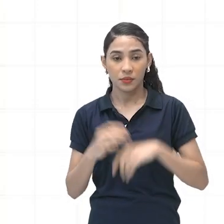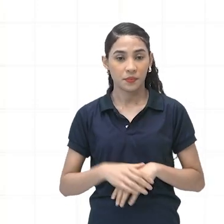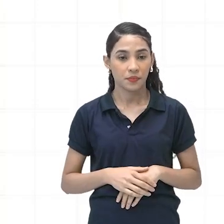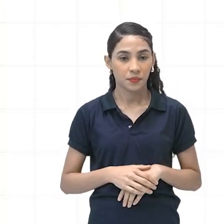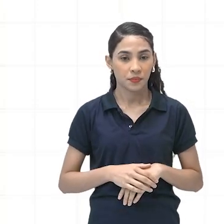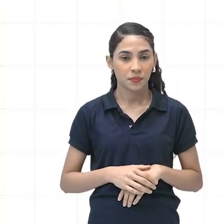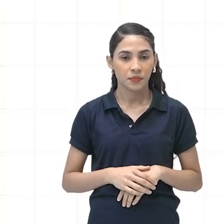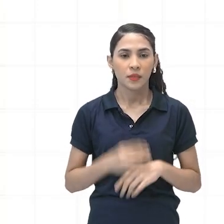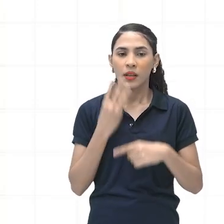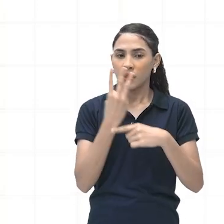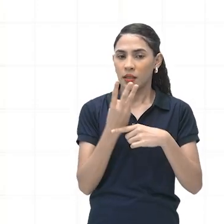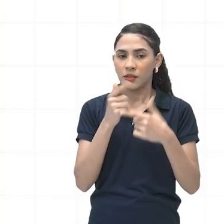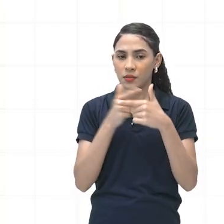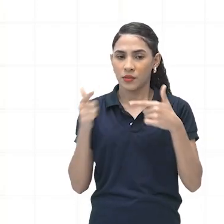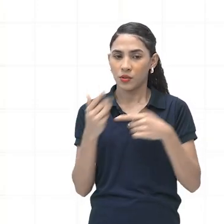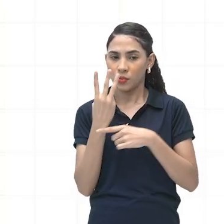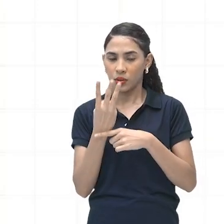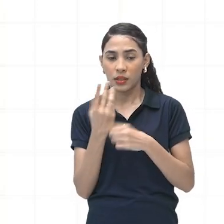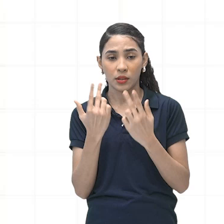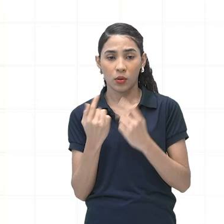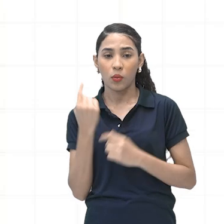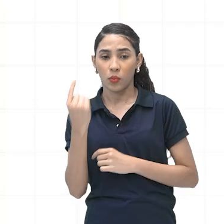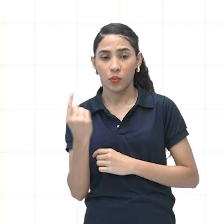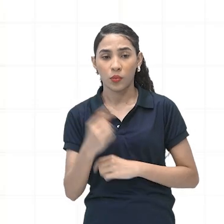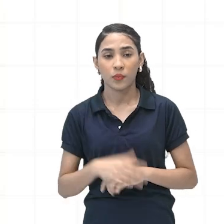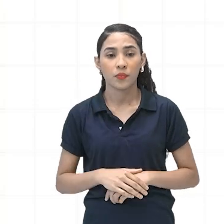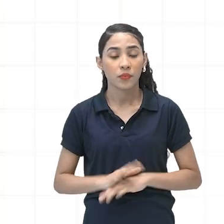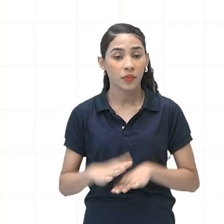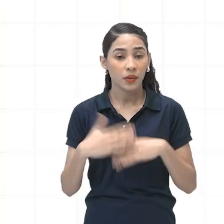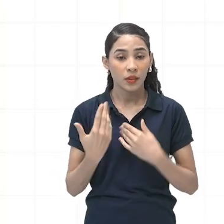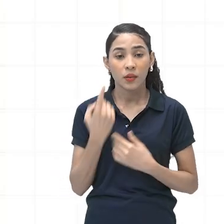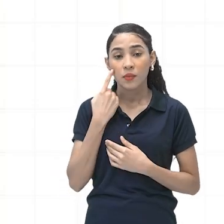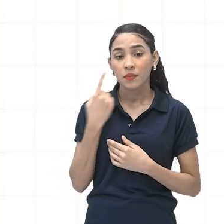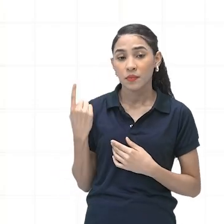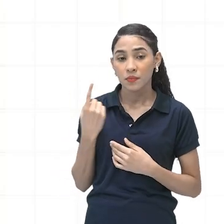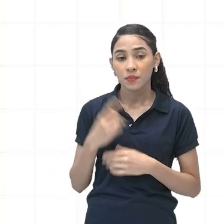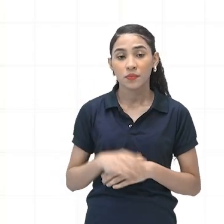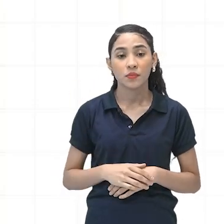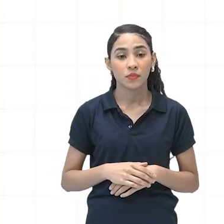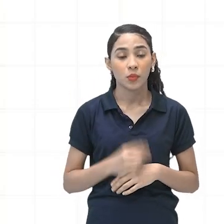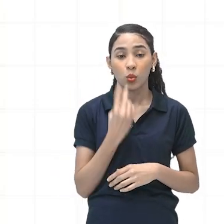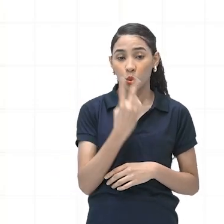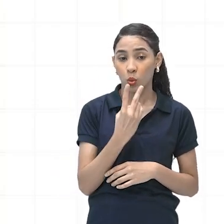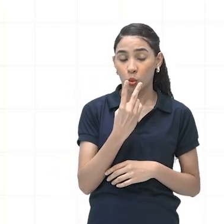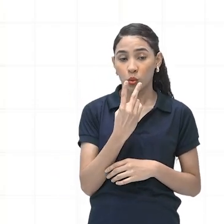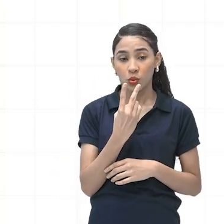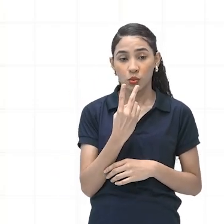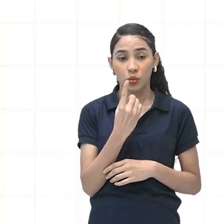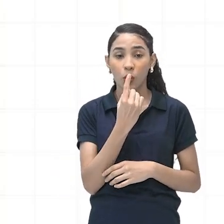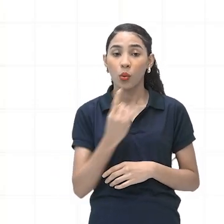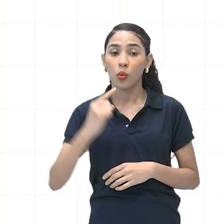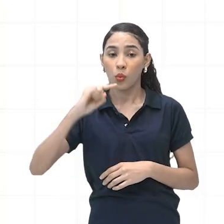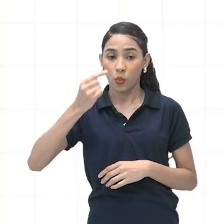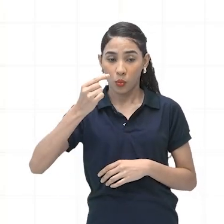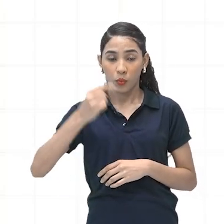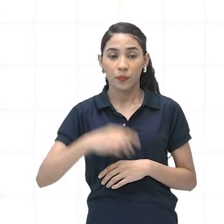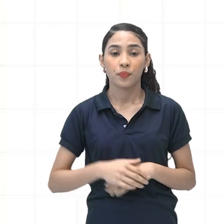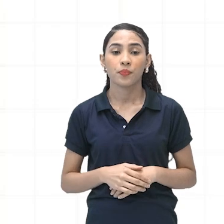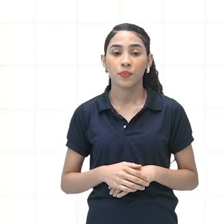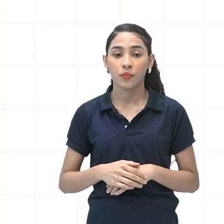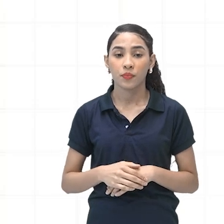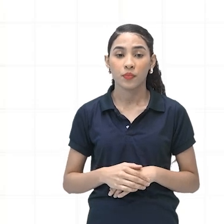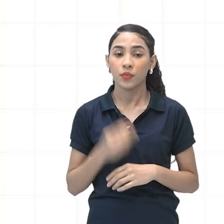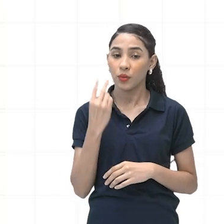professor, 3 dividido por 3 é 1. Portanto, isso aqui é a mesma coisa que 2 elevado a 1. E 2 elevado a 1